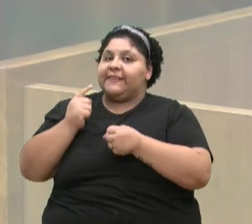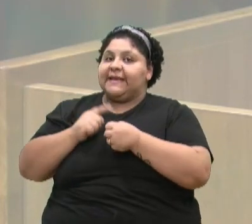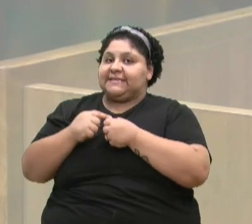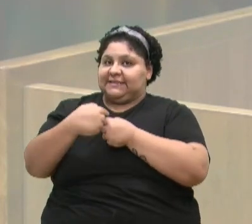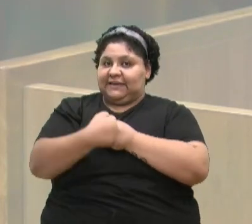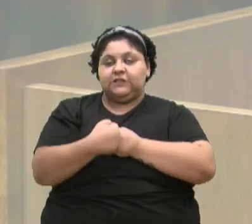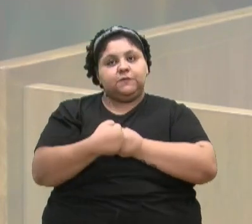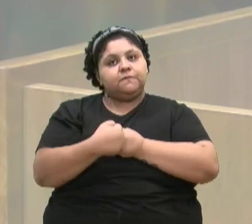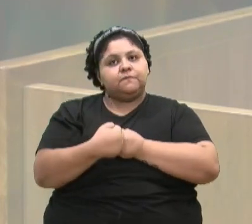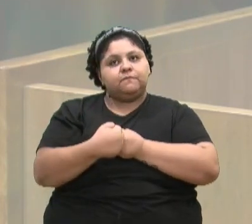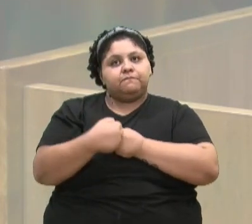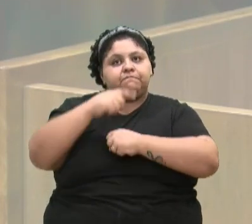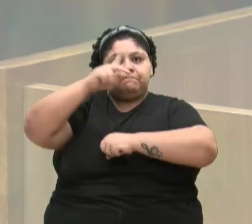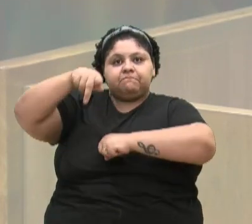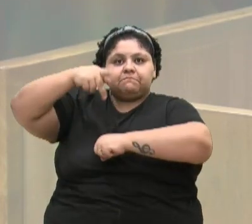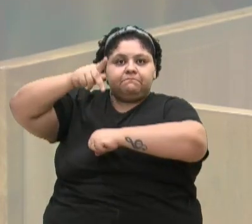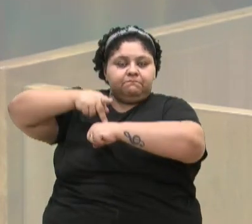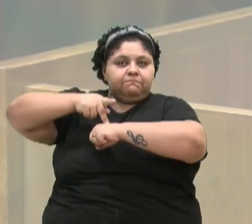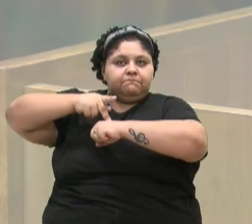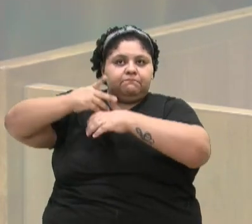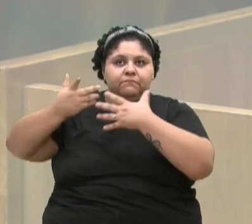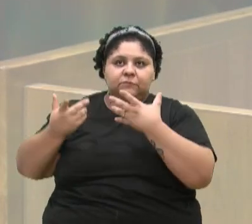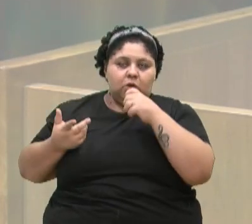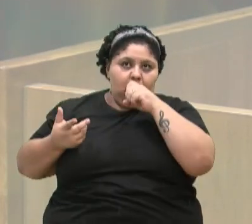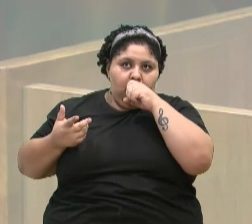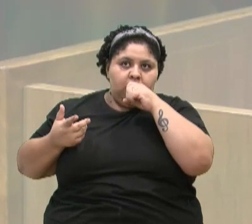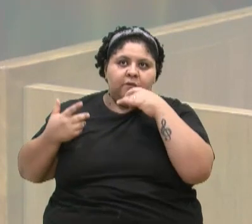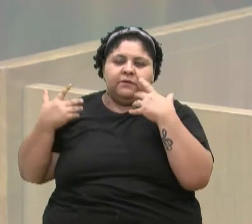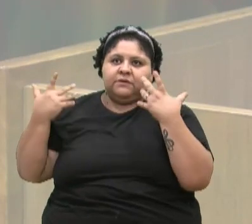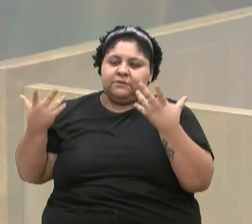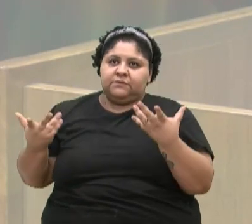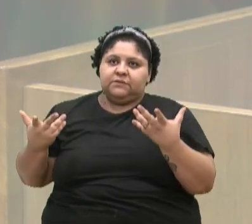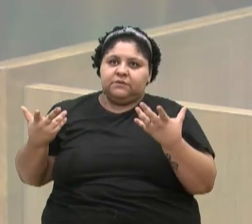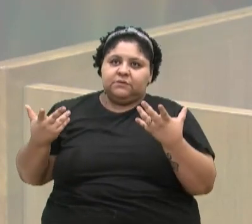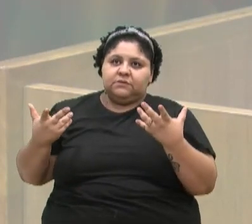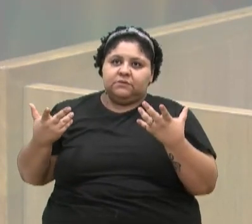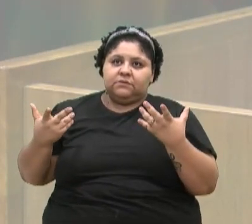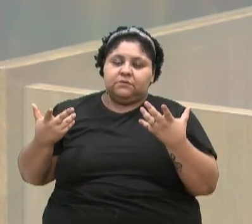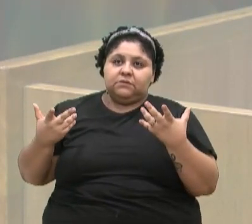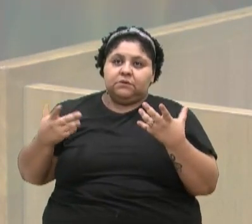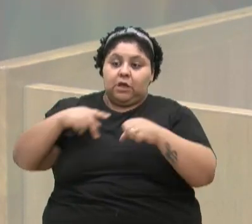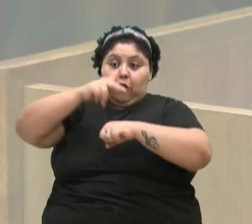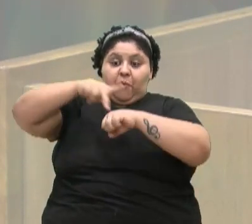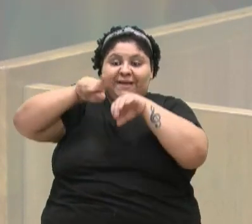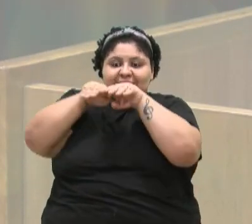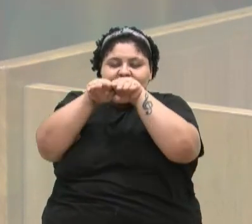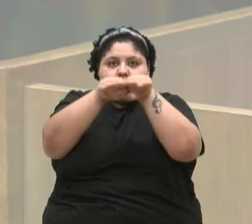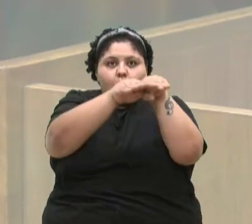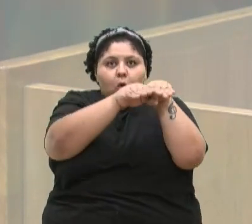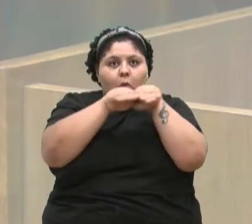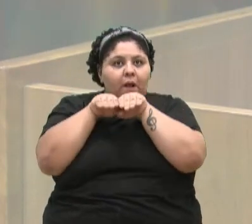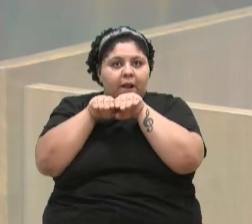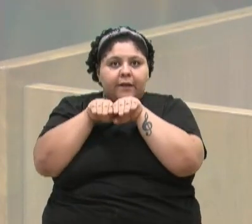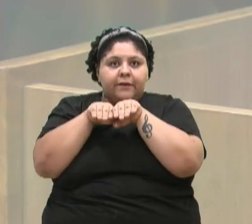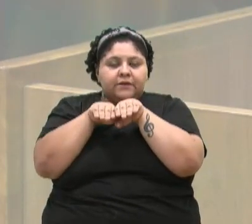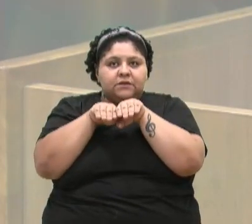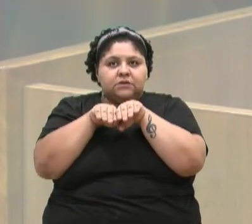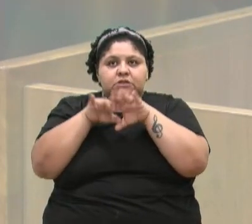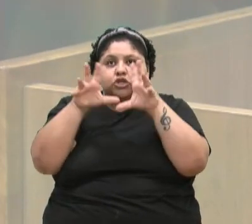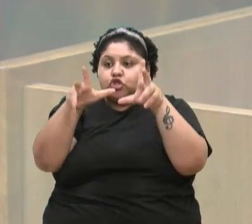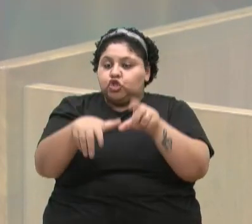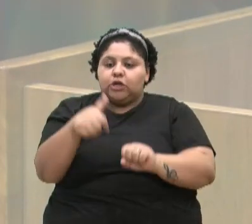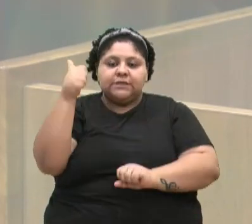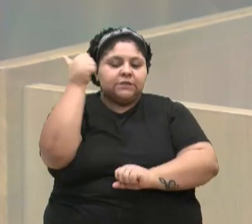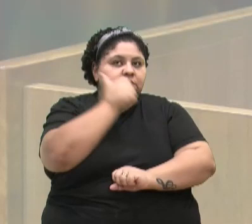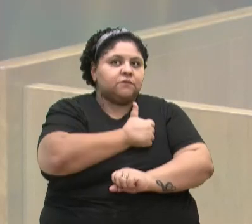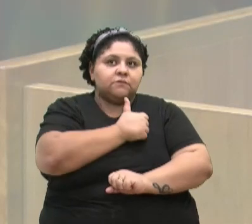cidade. E é um país, gente, onde, como é um país igualitário, mas onde todas as